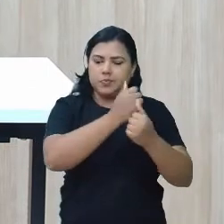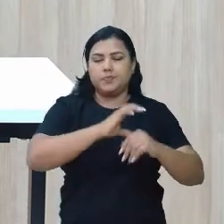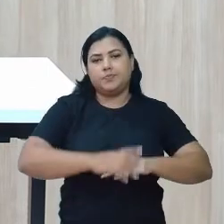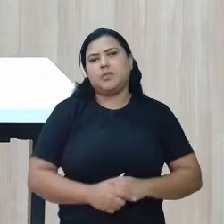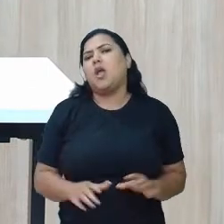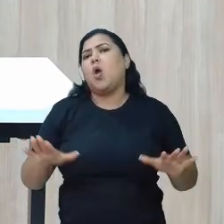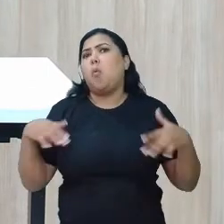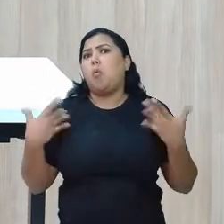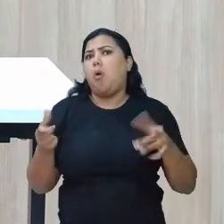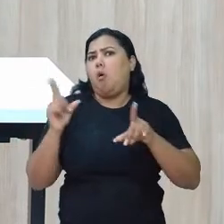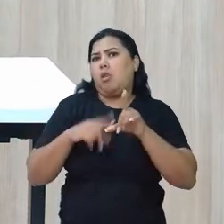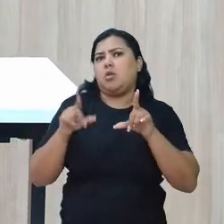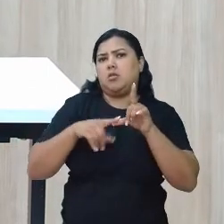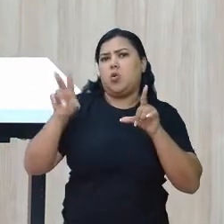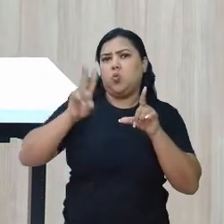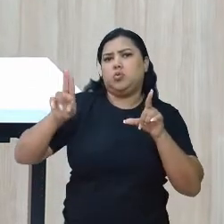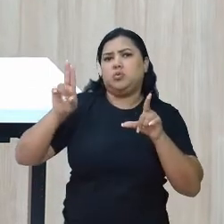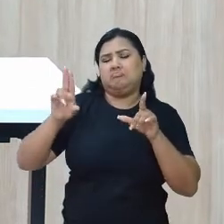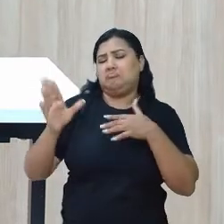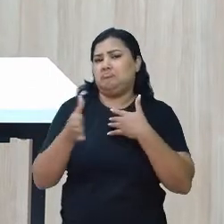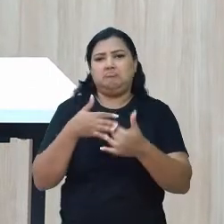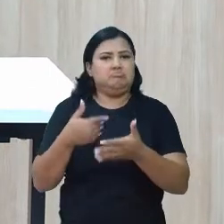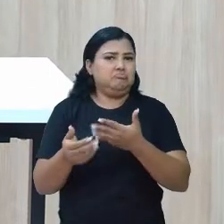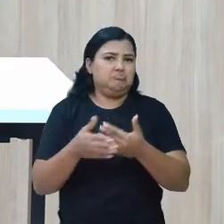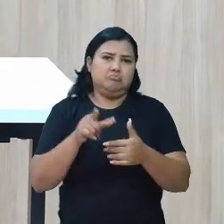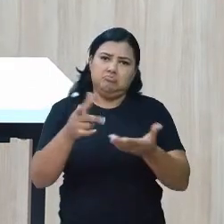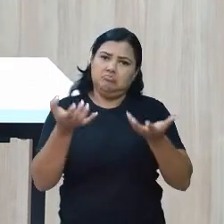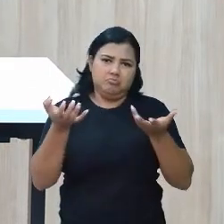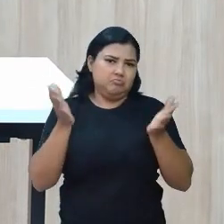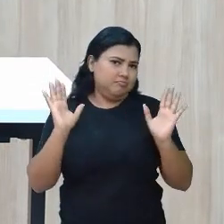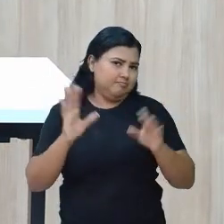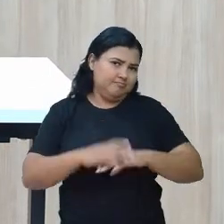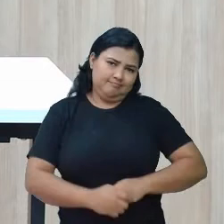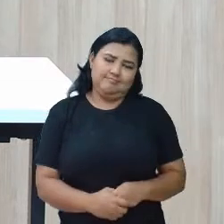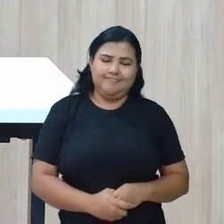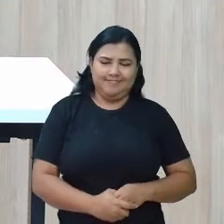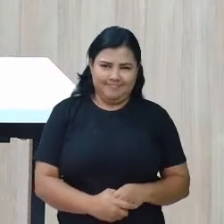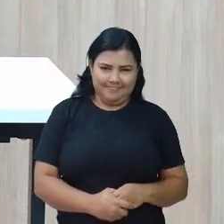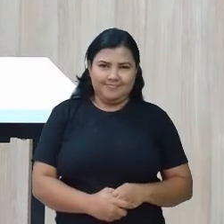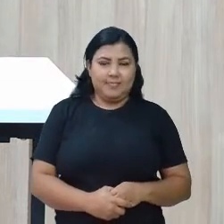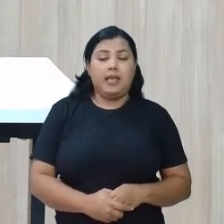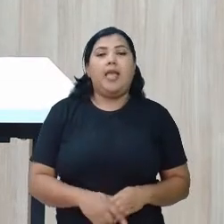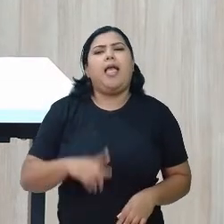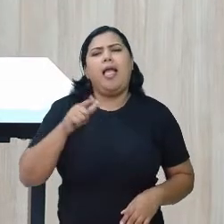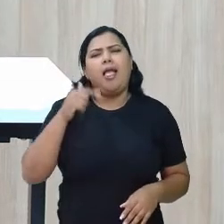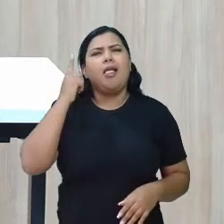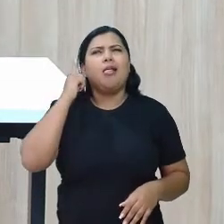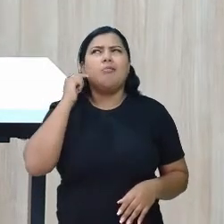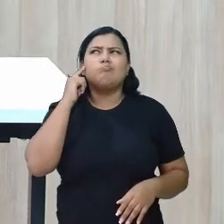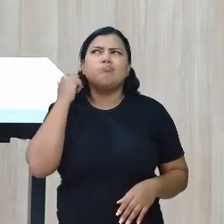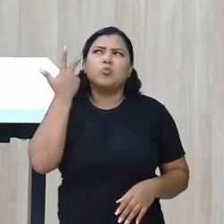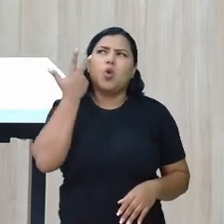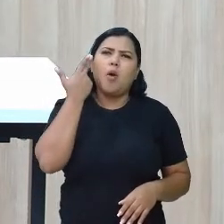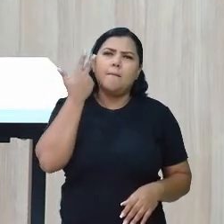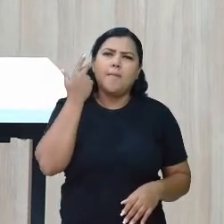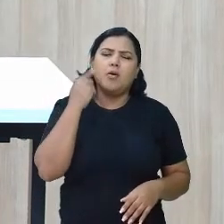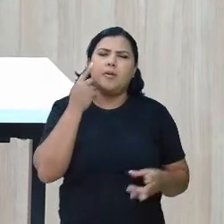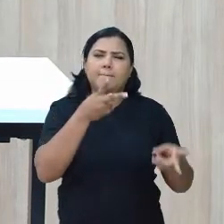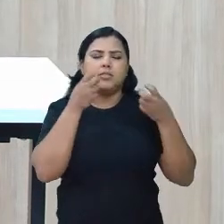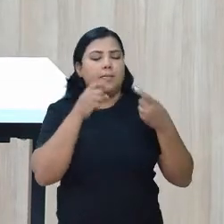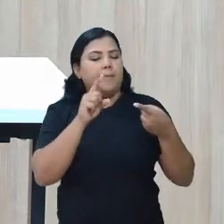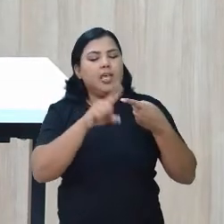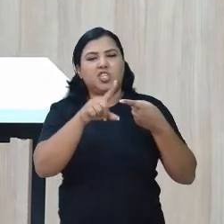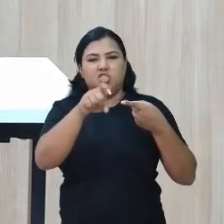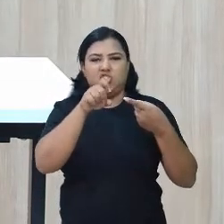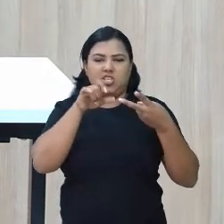que letra a gente vai utilizar? A que você achar mais adequada, tá certo? É muito comum, não é, Briana, a gente vê letra X,